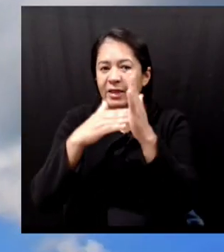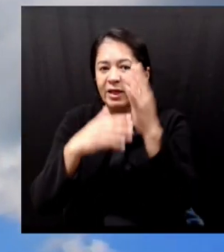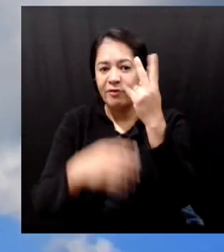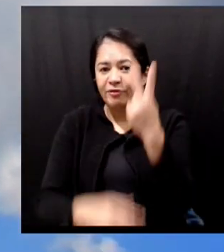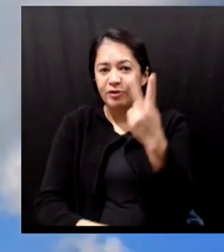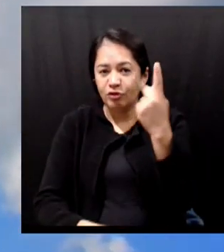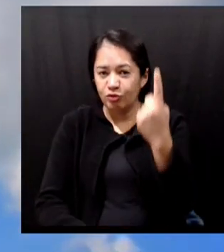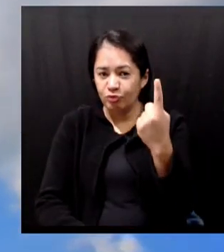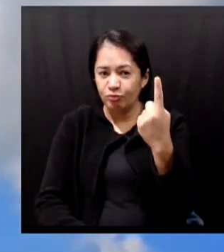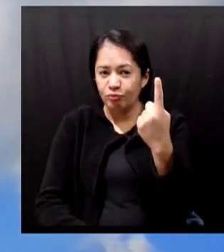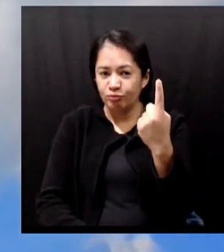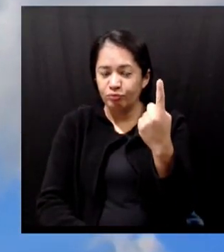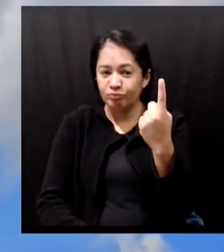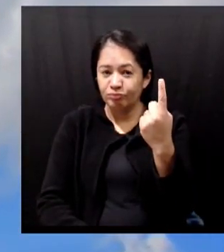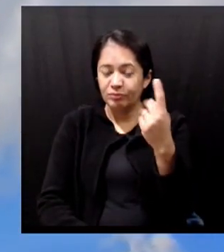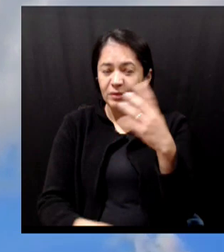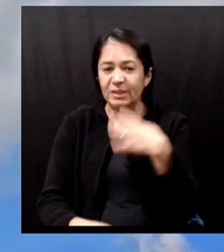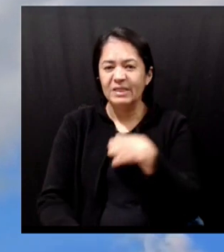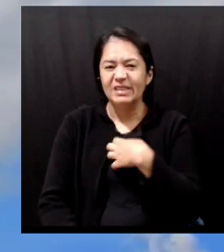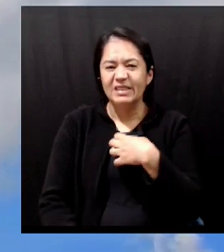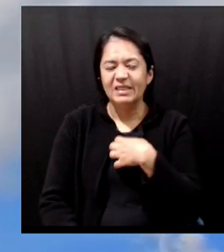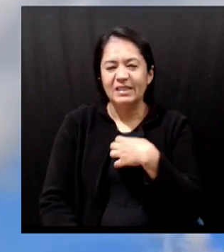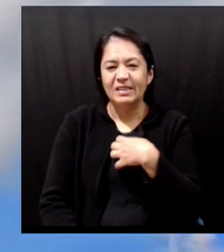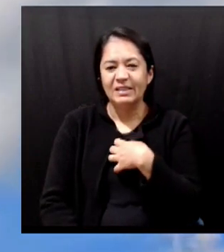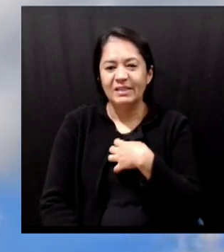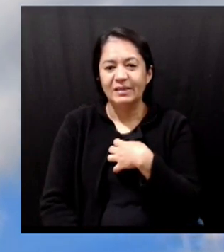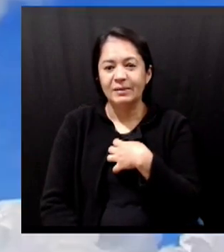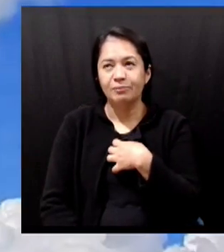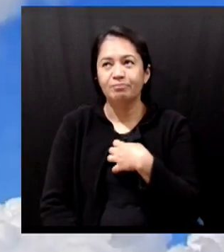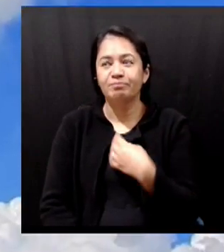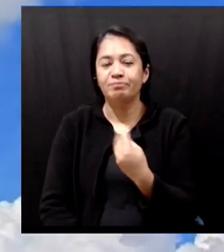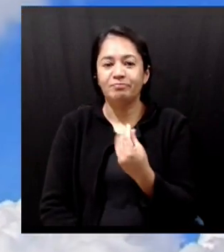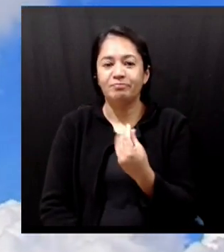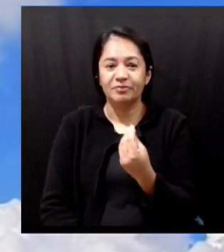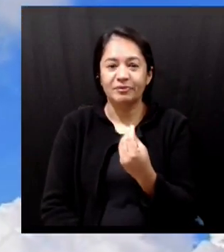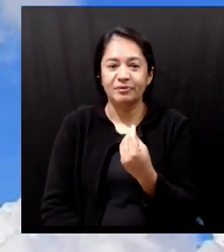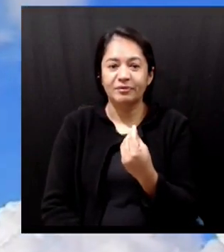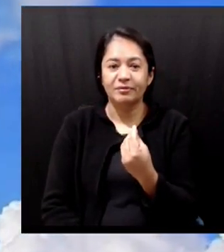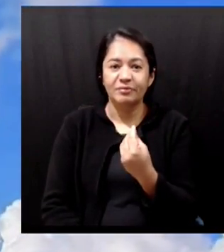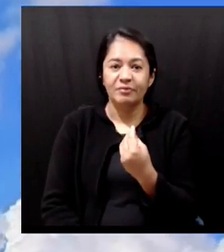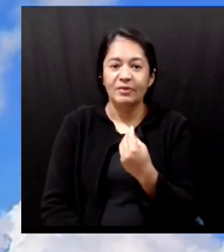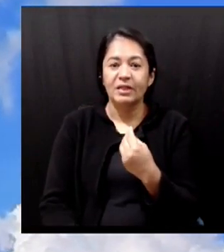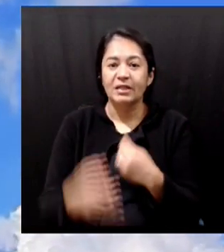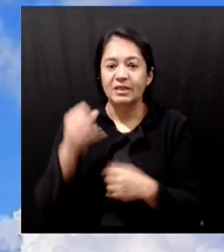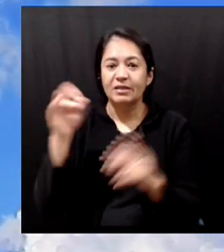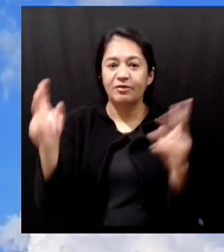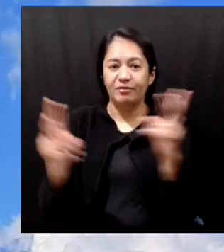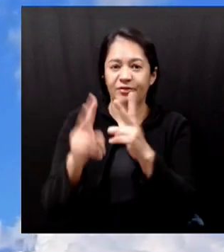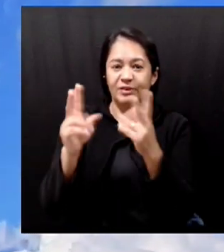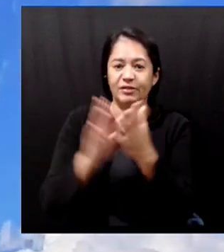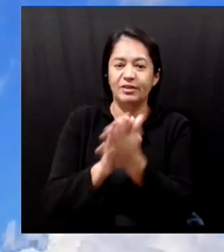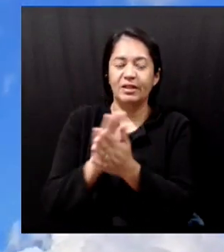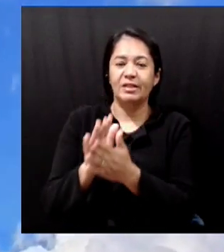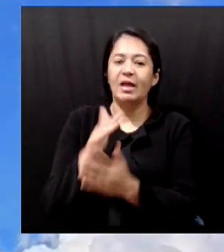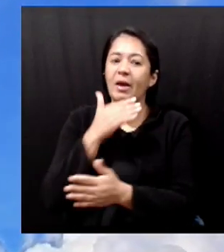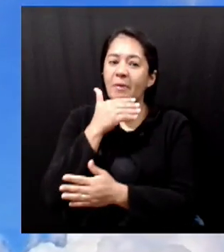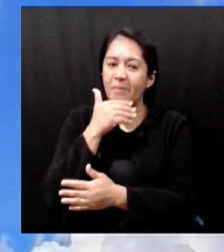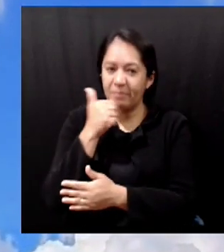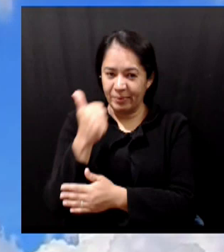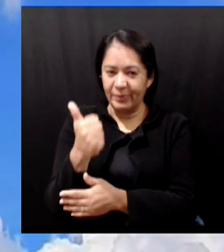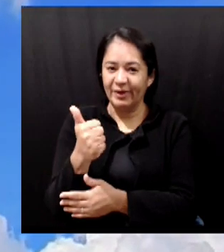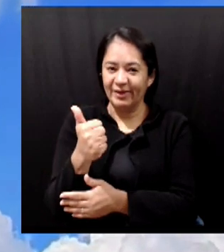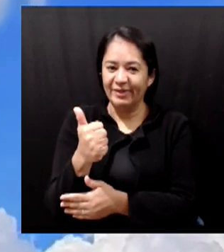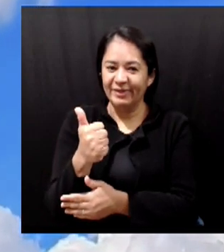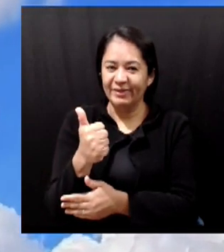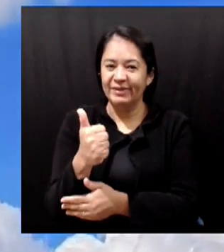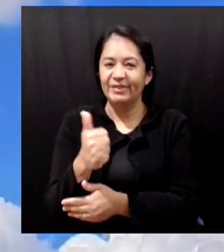a sensação térmica, mesmo que seja frio, quando não tem vento, ela fica um pouco mais agradável, se a gente pode dizer assim,